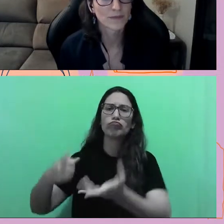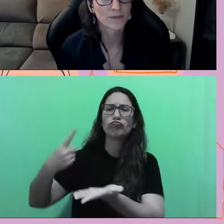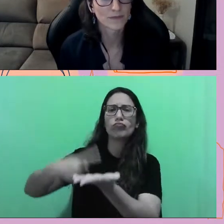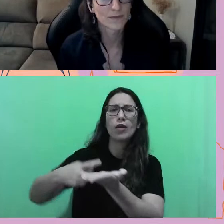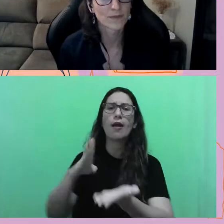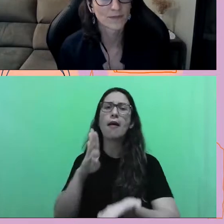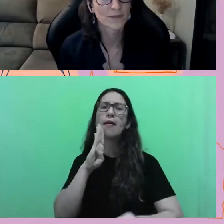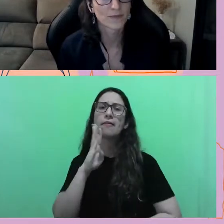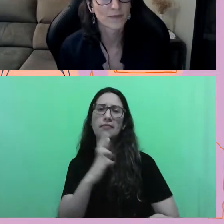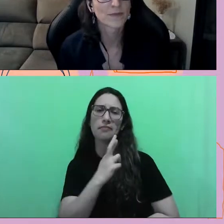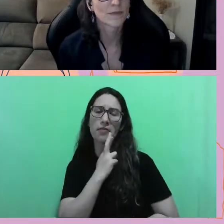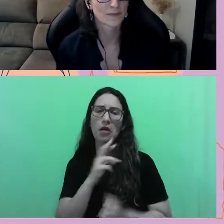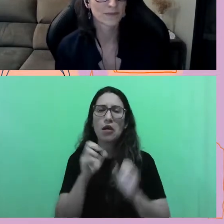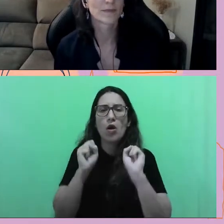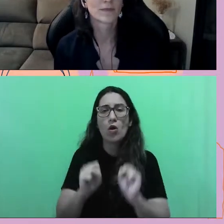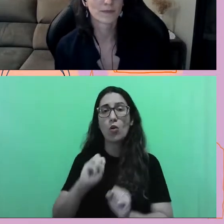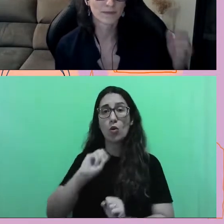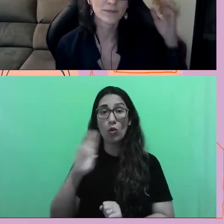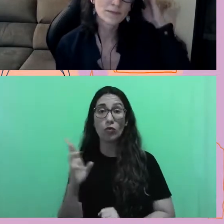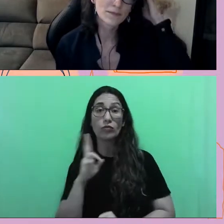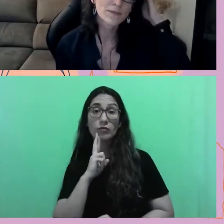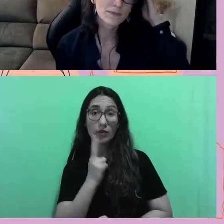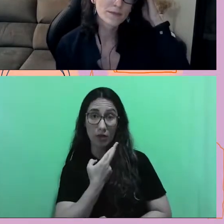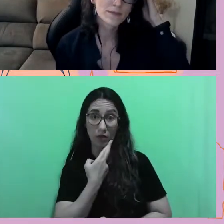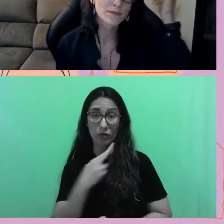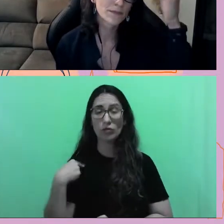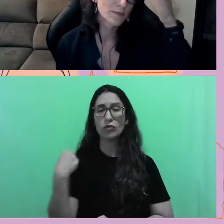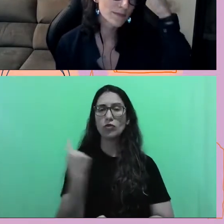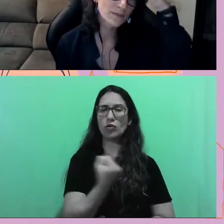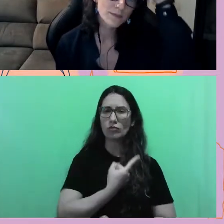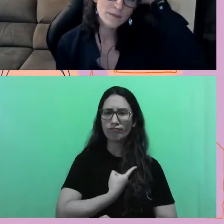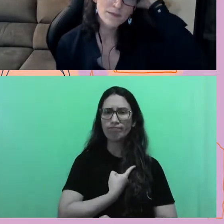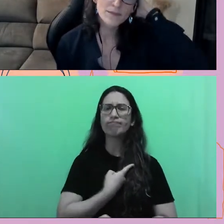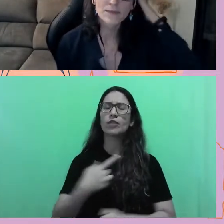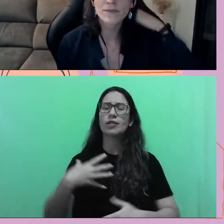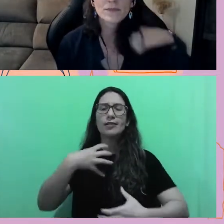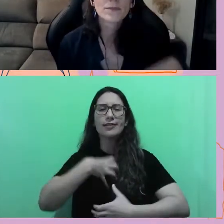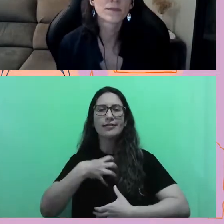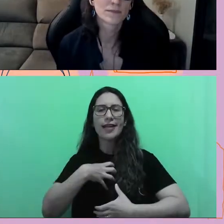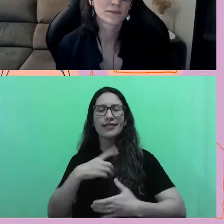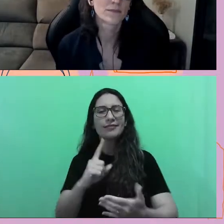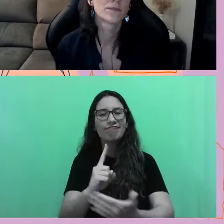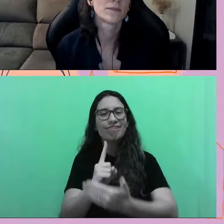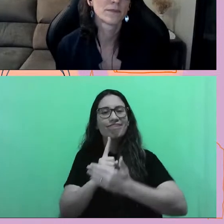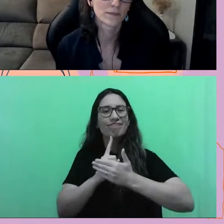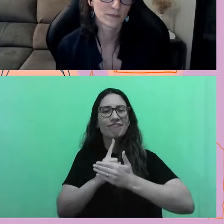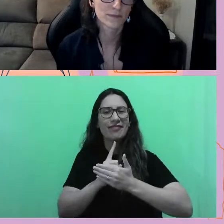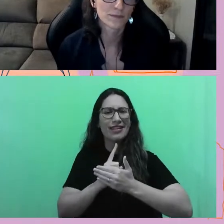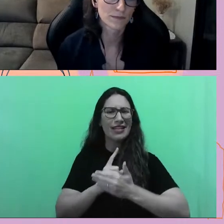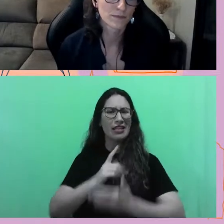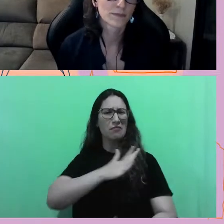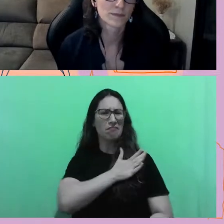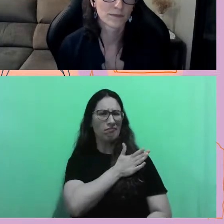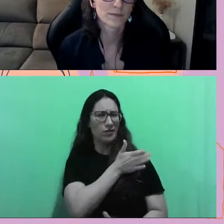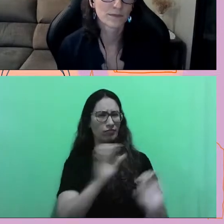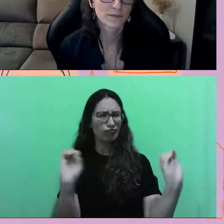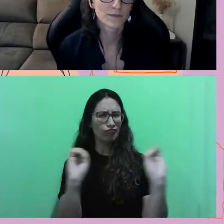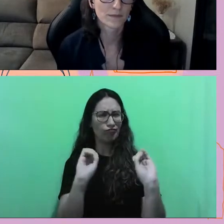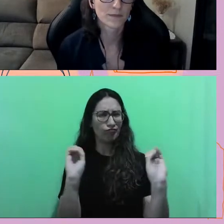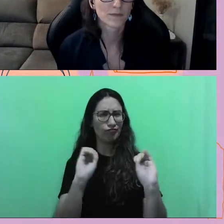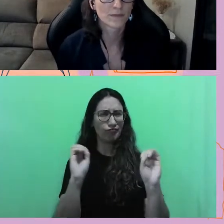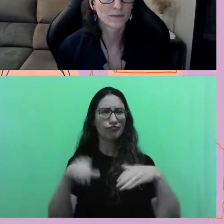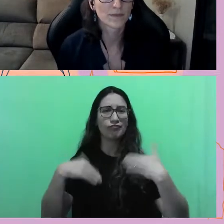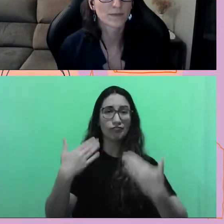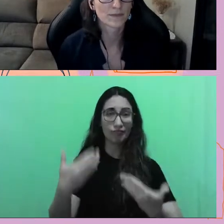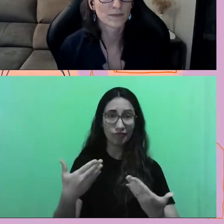ou um restaurante em que a gente se sinta acolhido, que a gente não sofra nenhum tipo de preconceito, que a gente